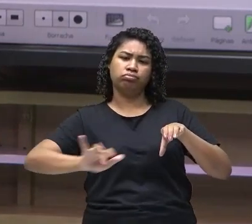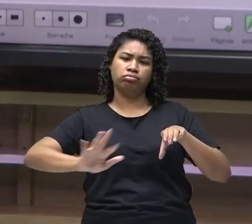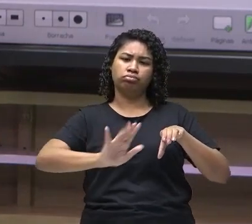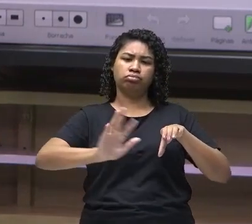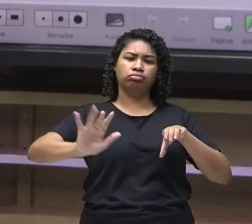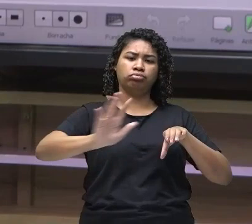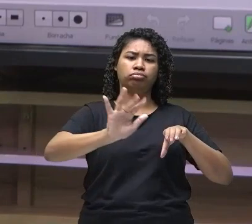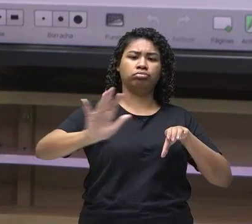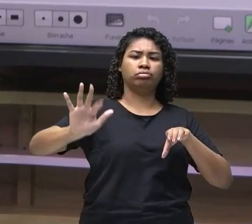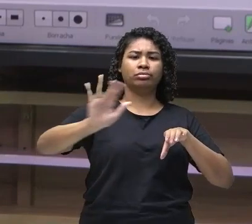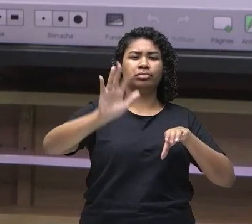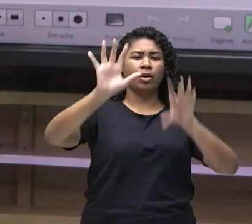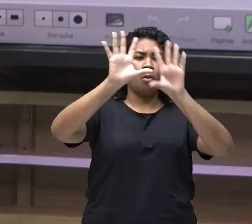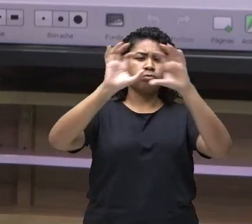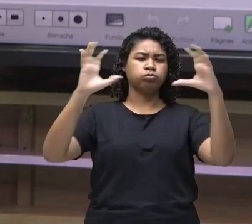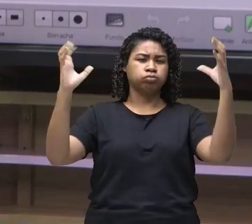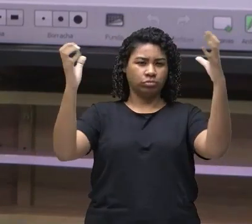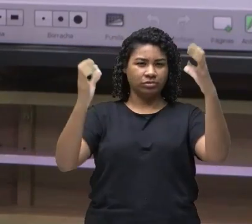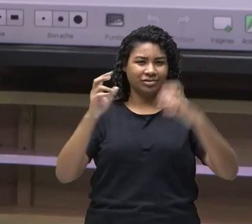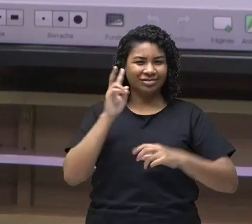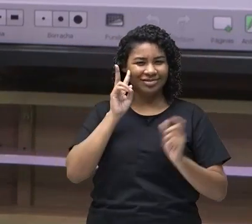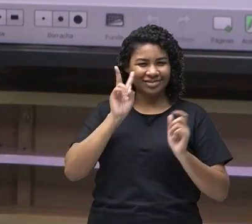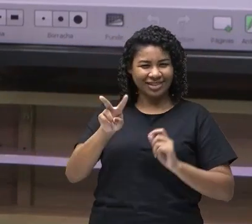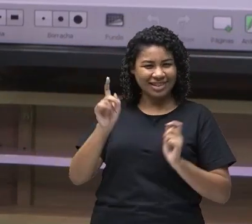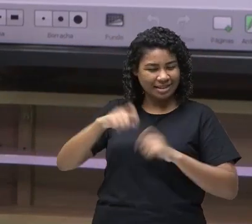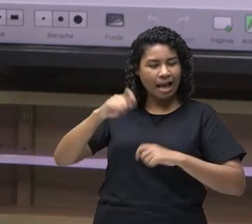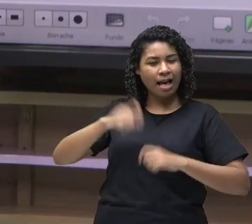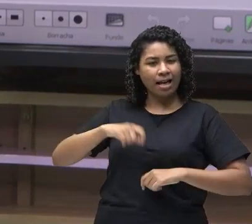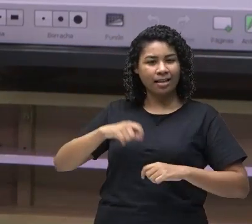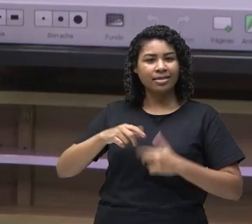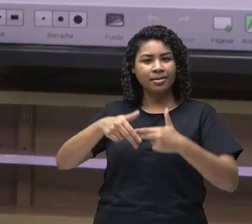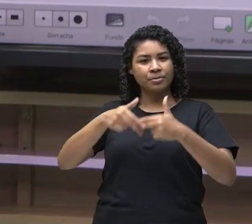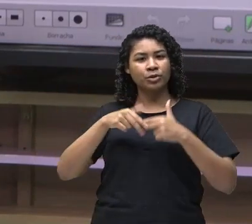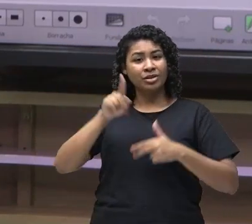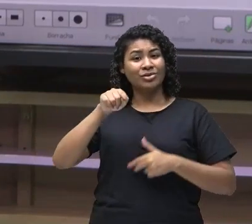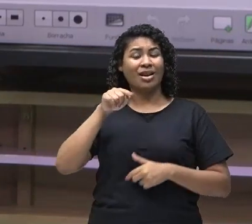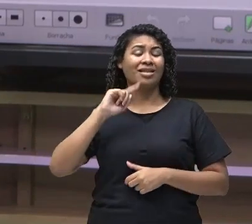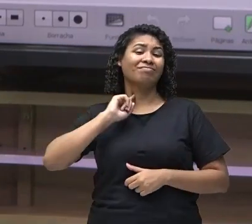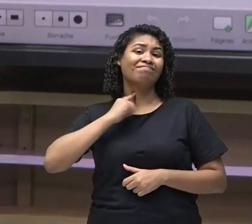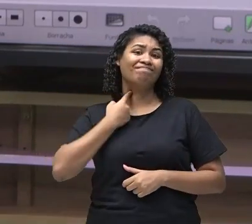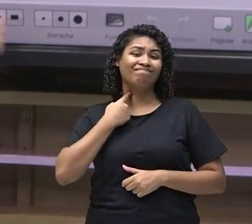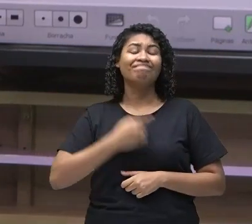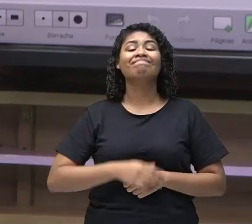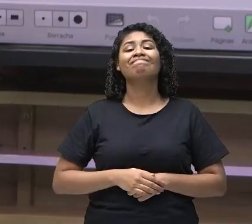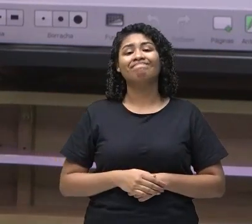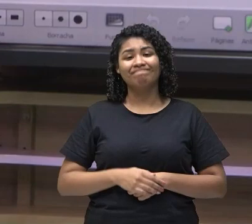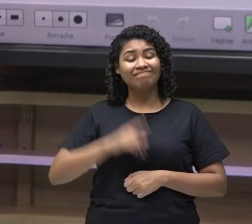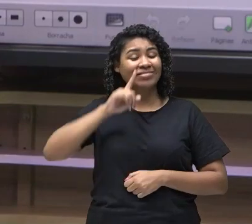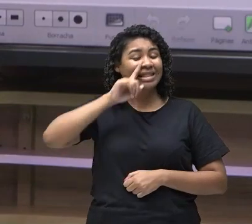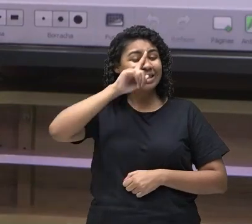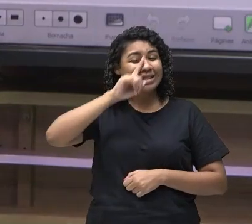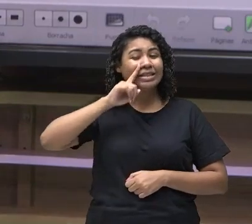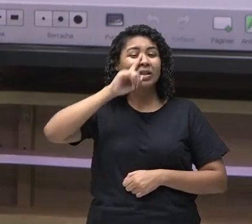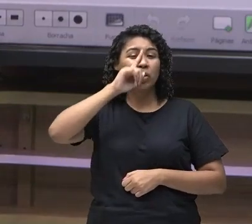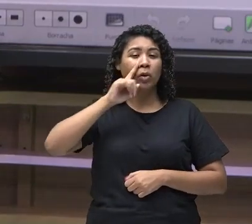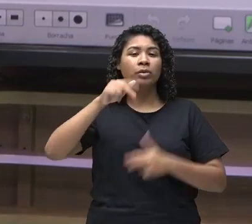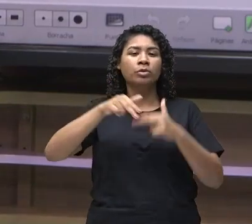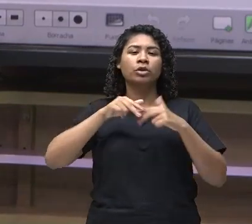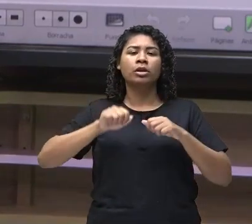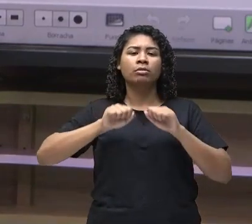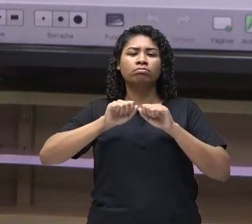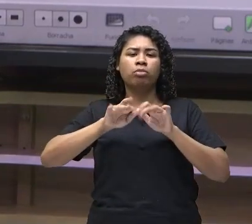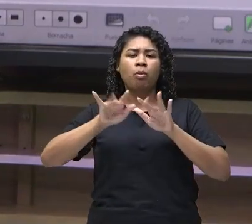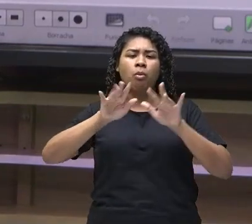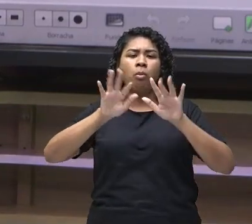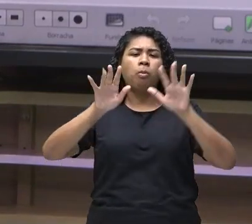com aquela fumacinha né que a gente consegue observar com gases que são tóxicos e esses gases vão para onde para o